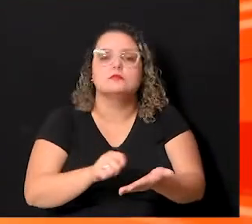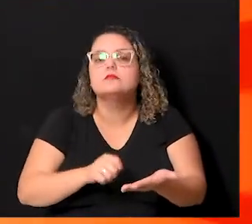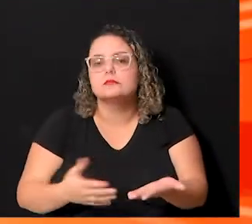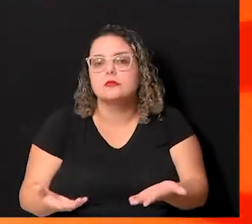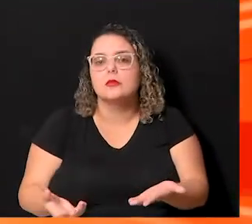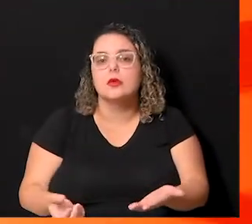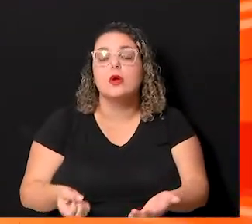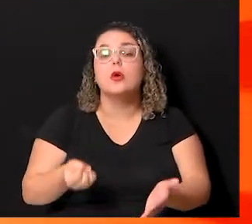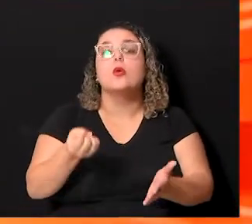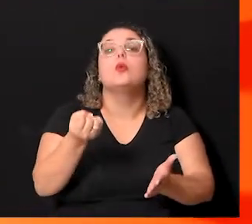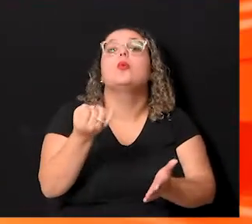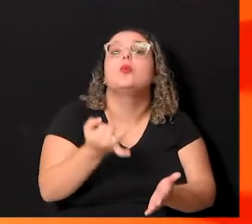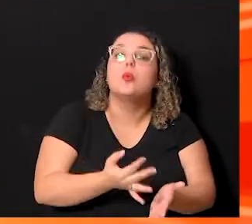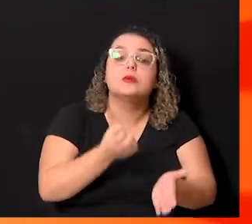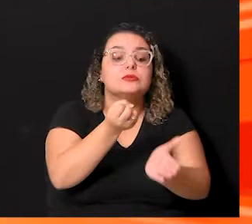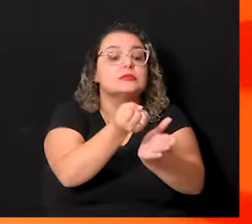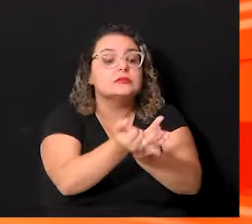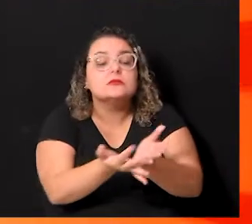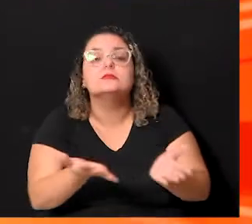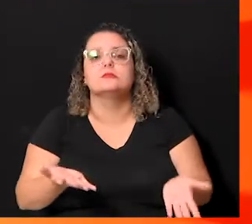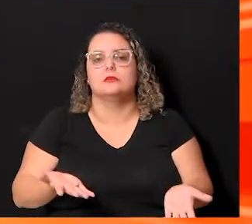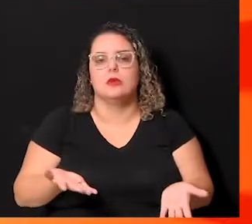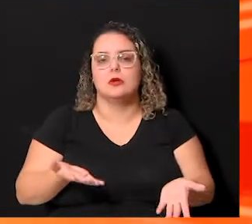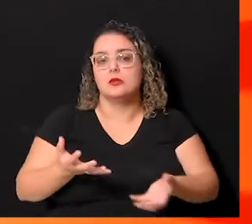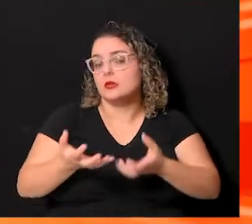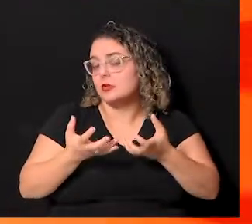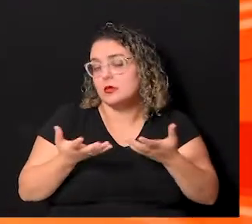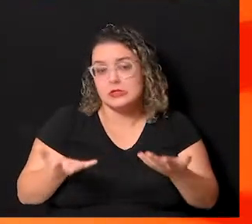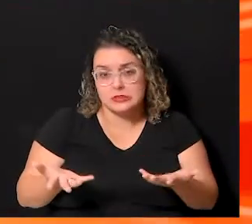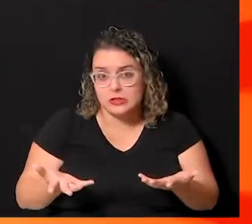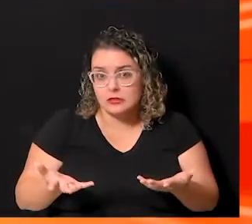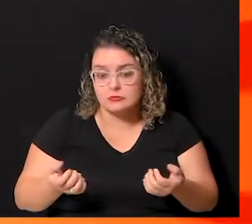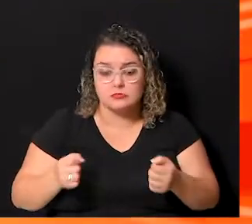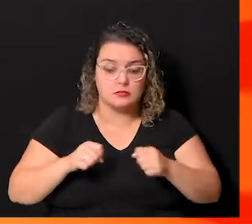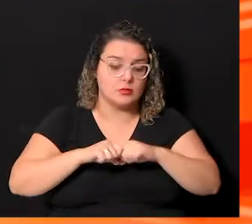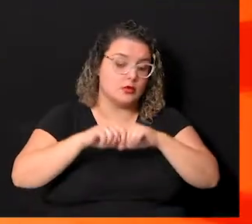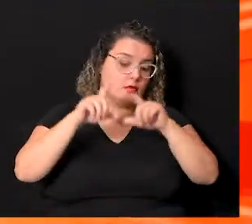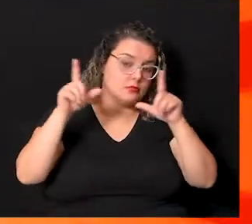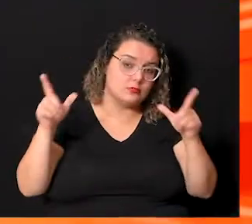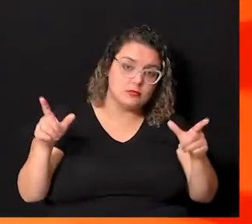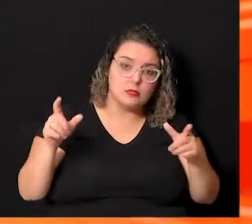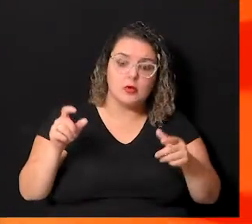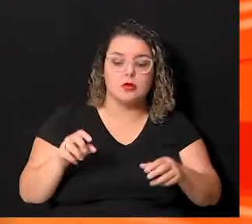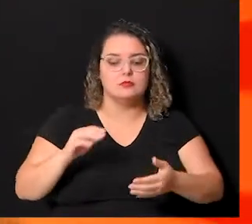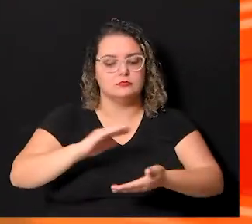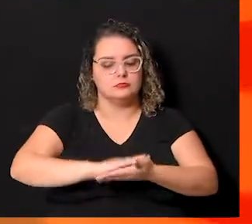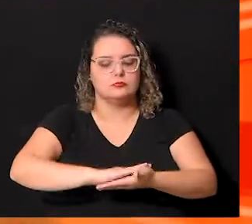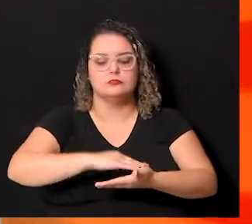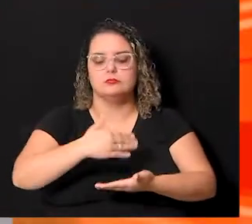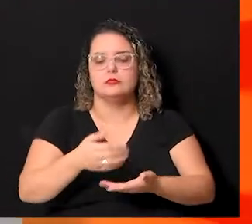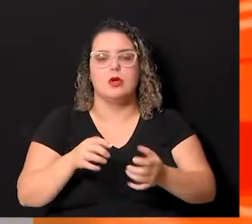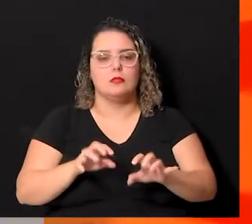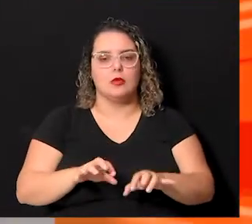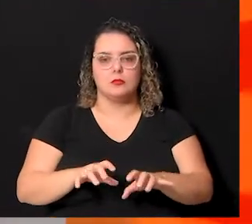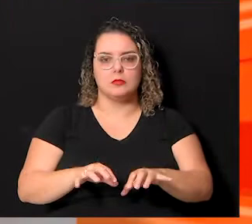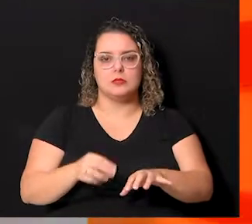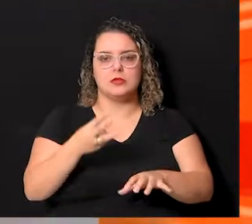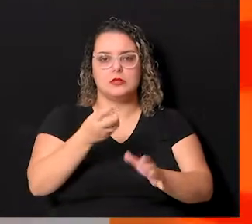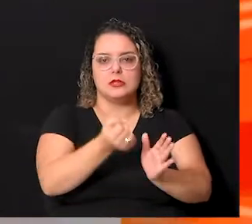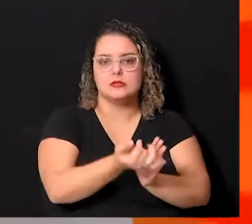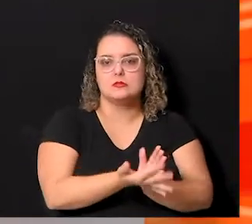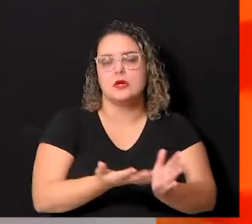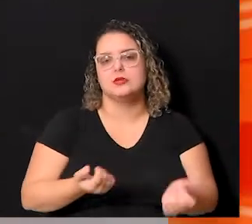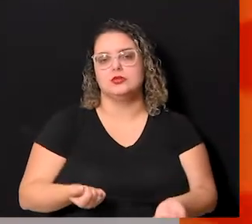qualquer coisa, as páginas são suas, você faz o que você quiser e tal. Então, acordo de manhã, tal, sento no computador, abro aqui e tal, vamos lá,